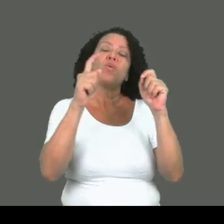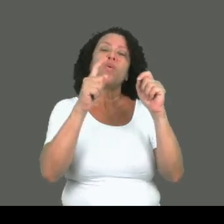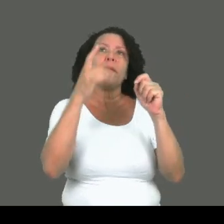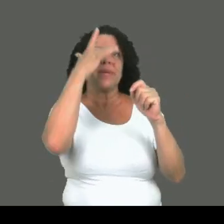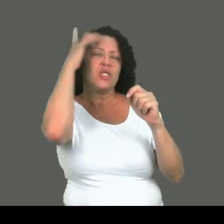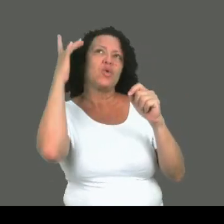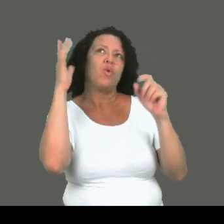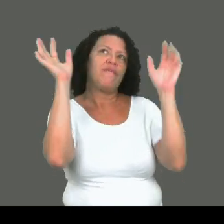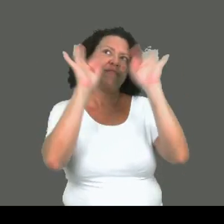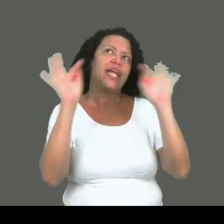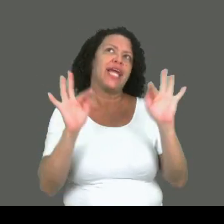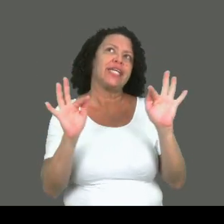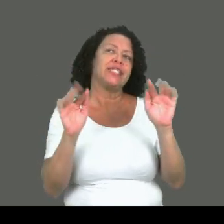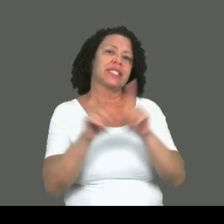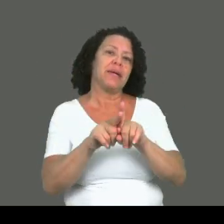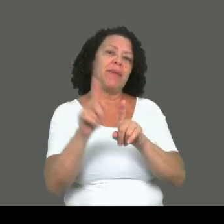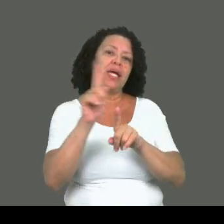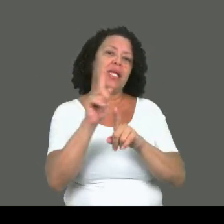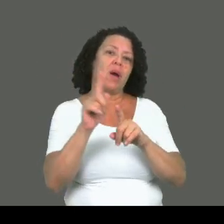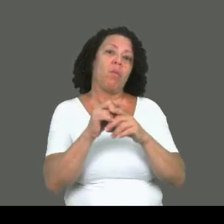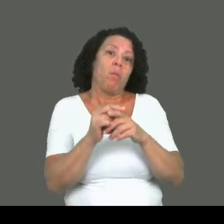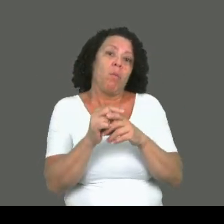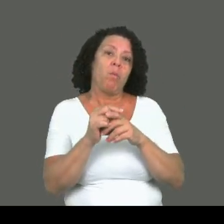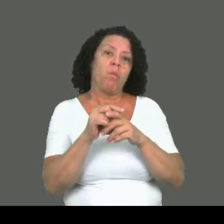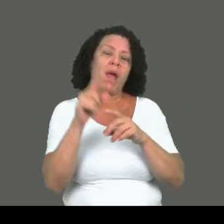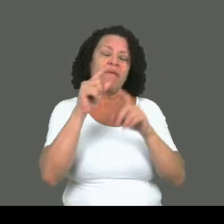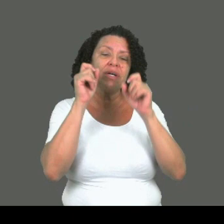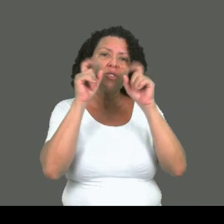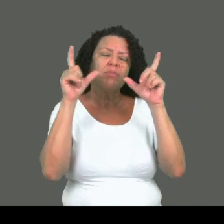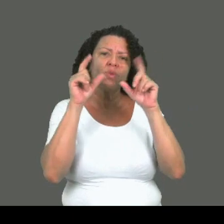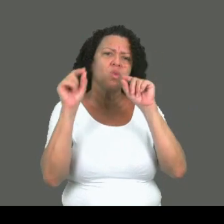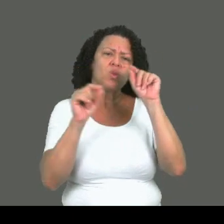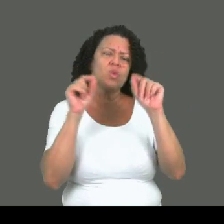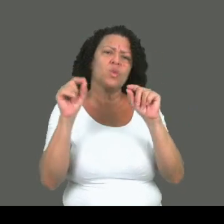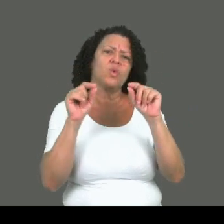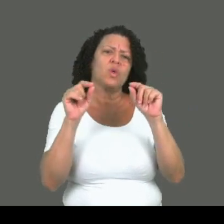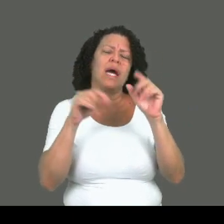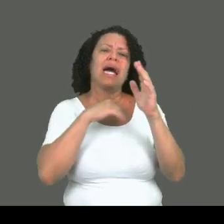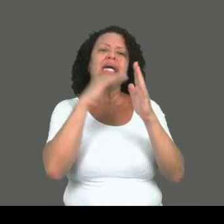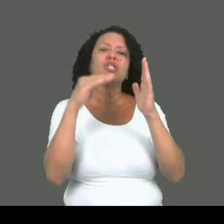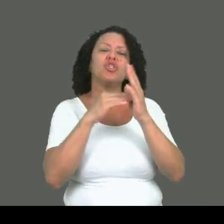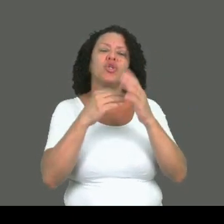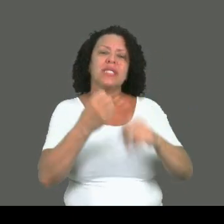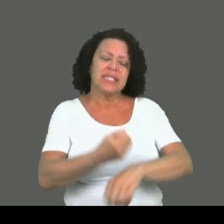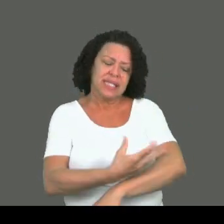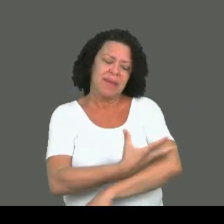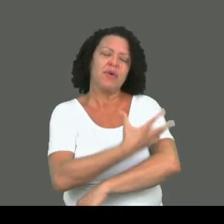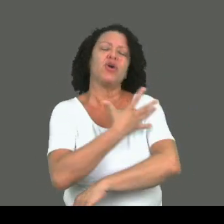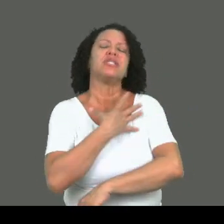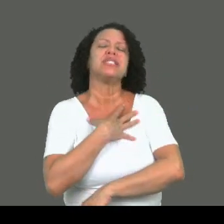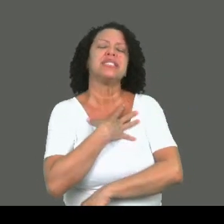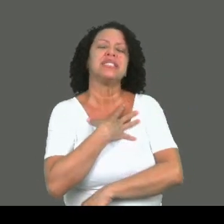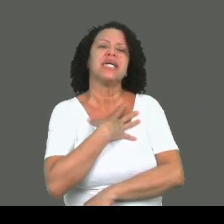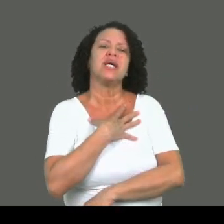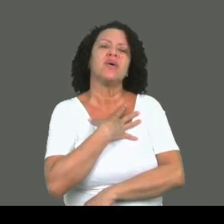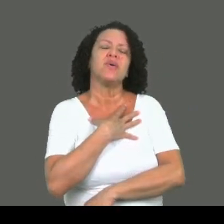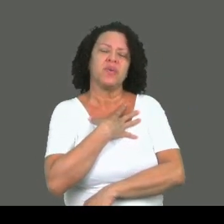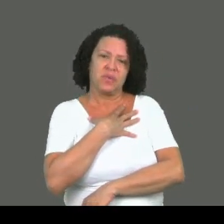feliz. Também não. Não é aí que ele vai despertar toda essa emoção. Quer dizer,